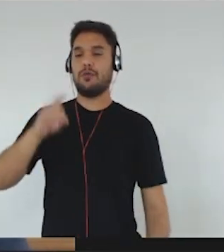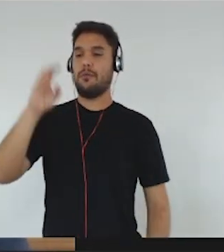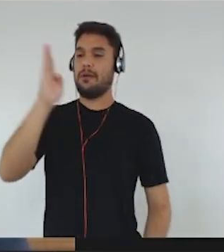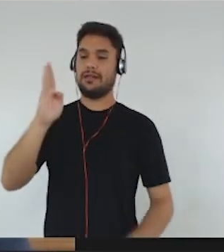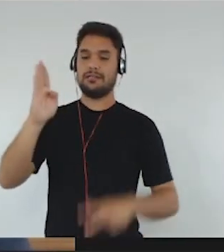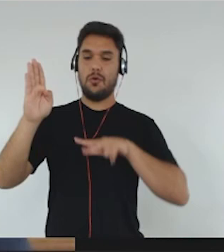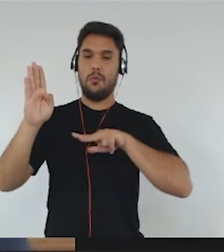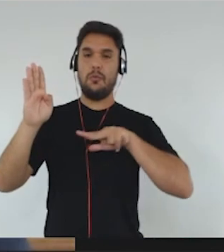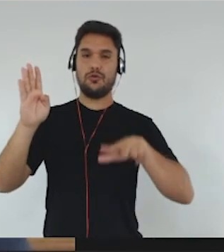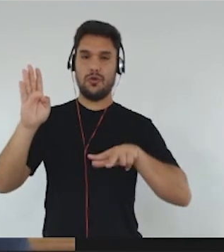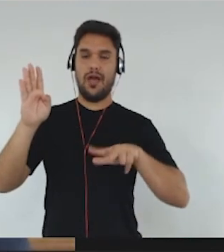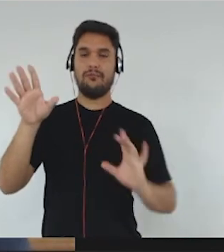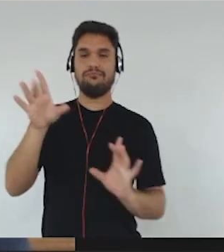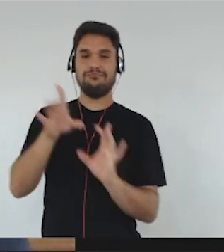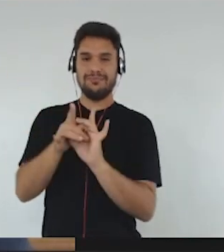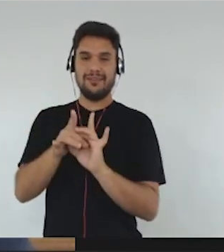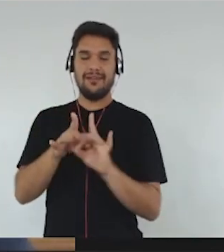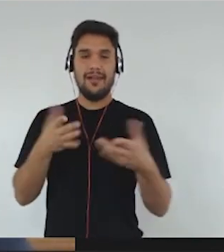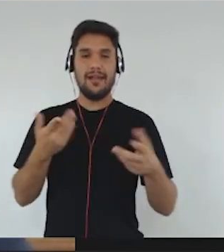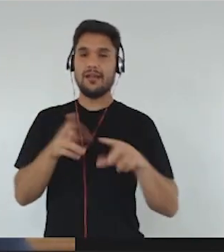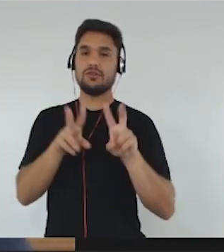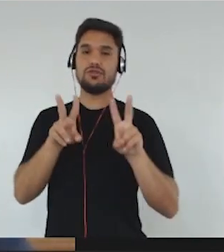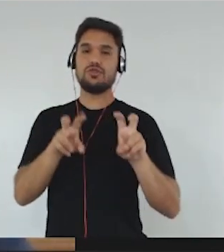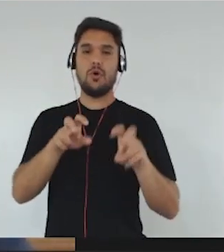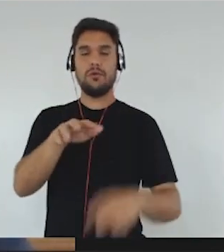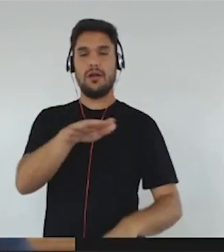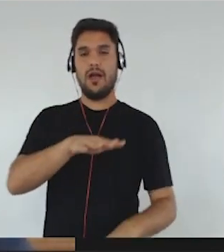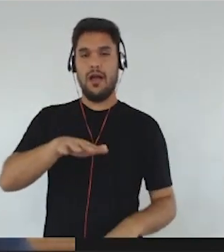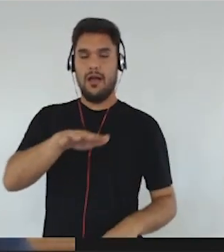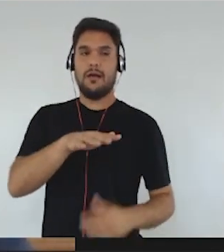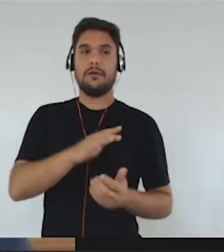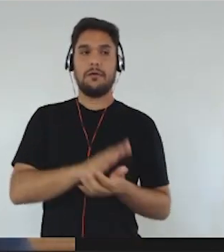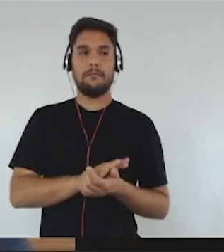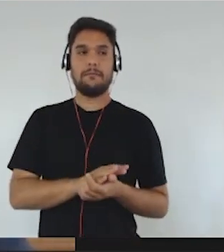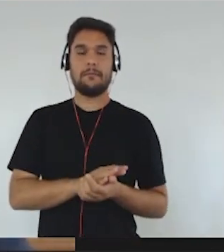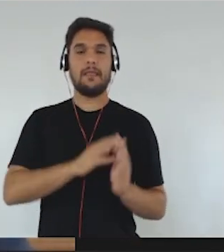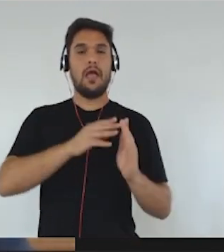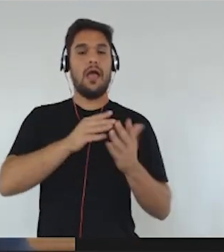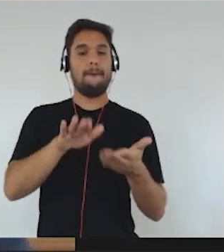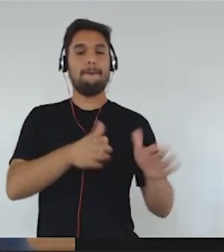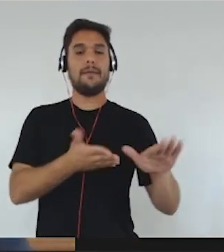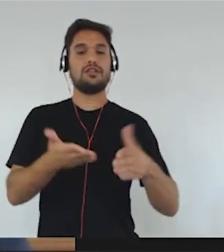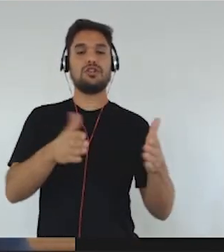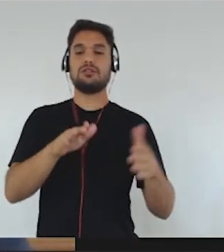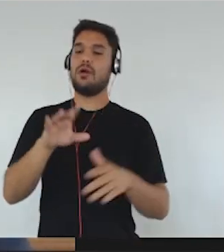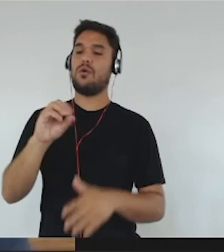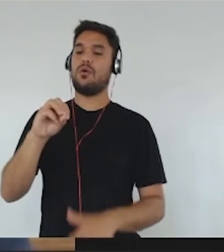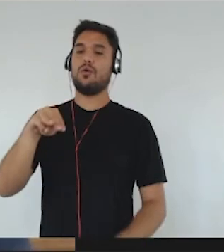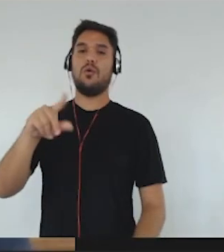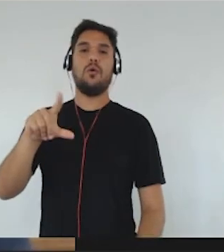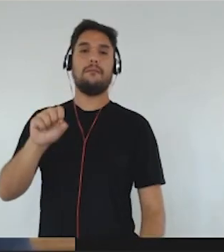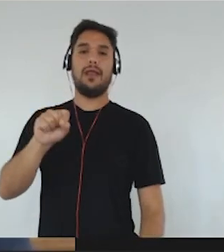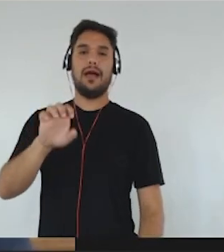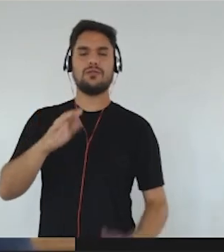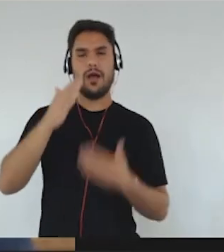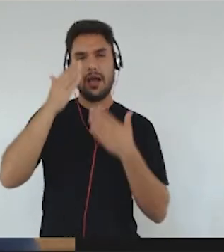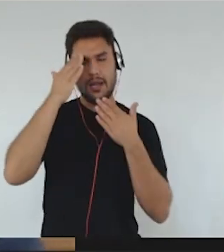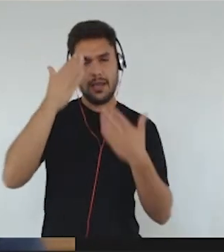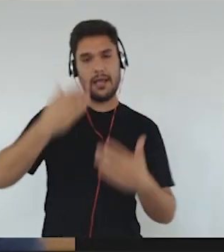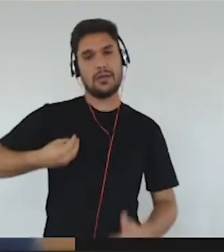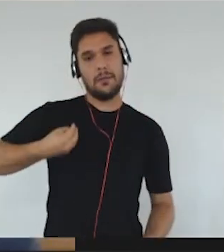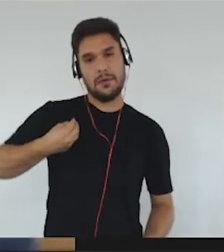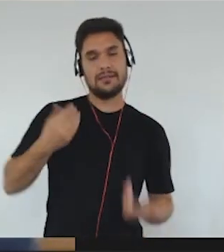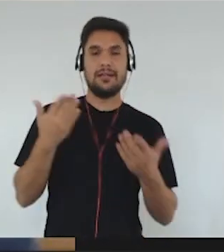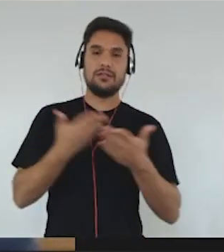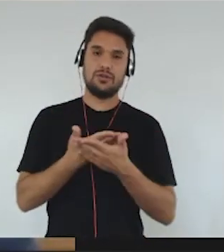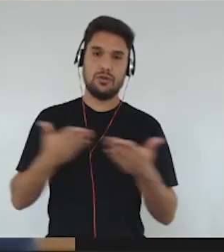brasileiro, especialmente no que se refere à mediação e à compliance. Agradeço muito a presença